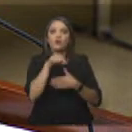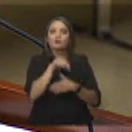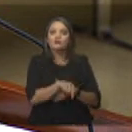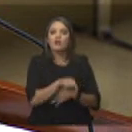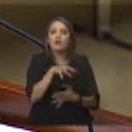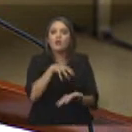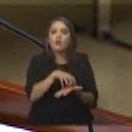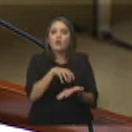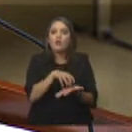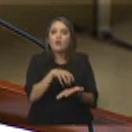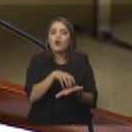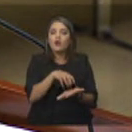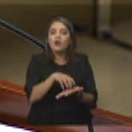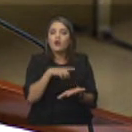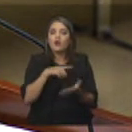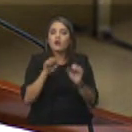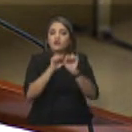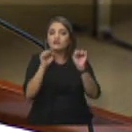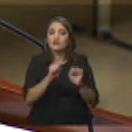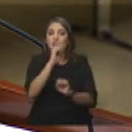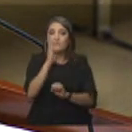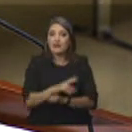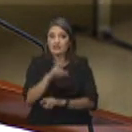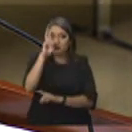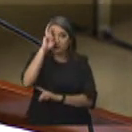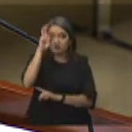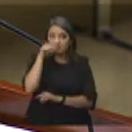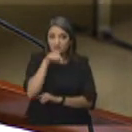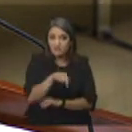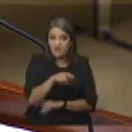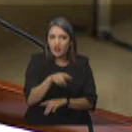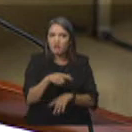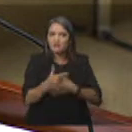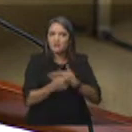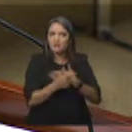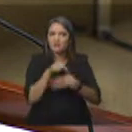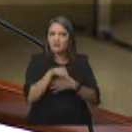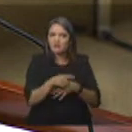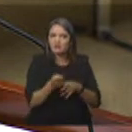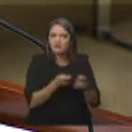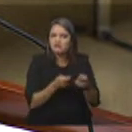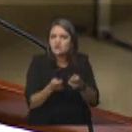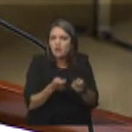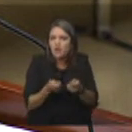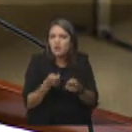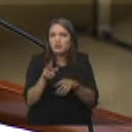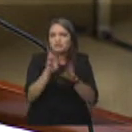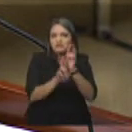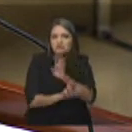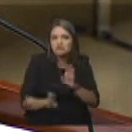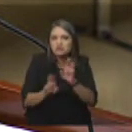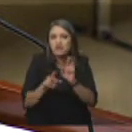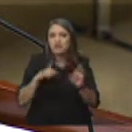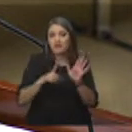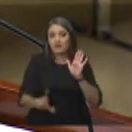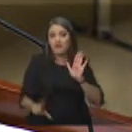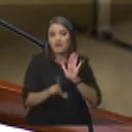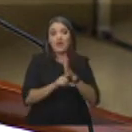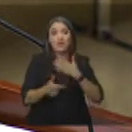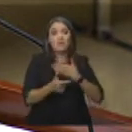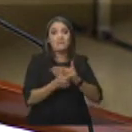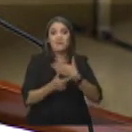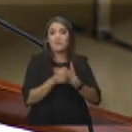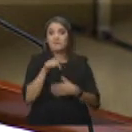do SISBIN, que é o Sistema Brasileiro de Inteligência. E nada mais faça que exercer a sua função prevista em lei. Só que, nesse